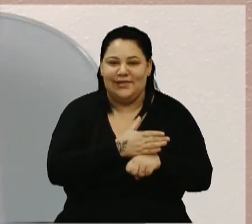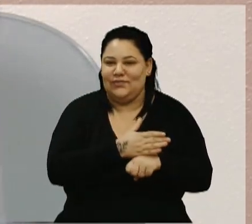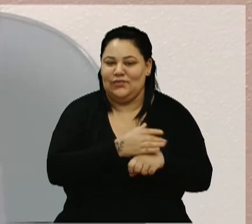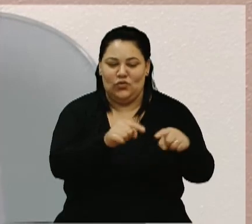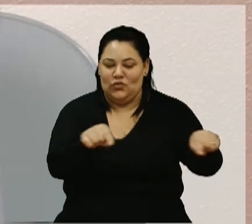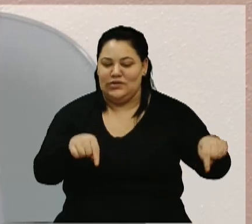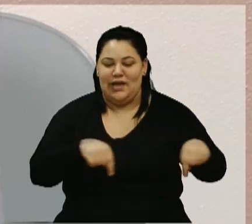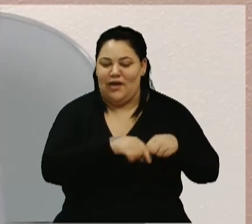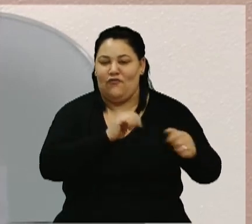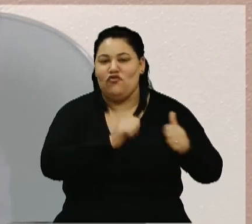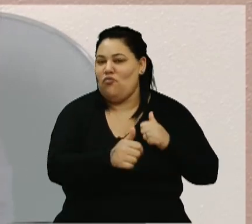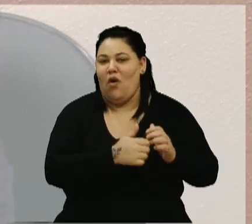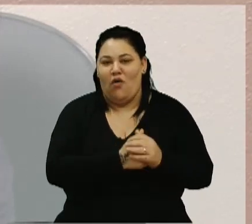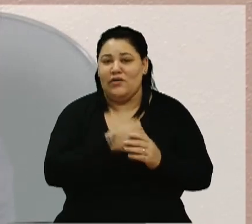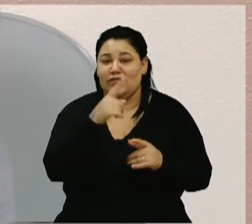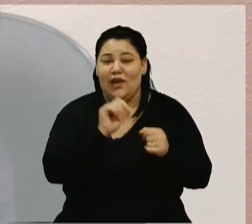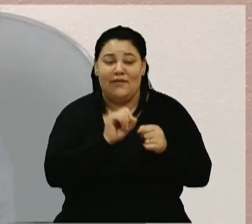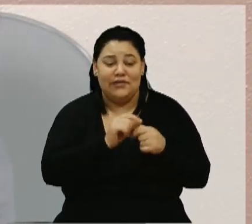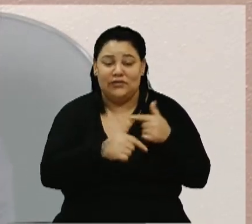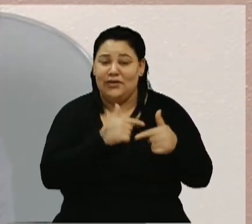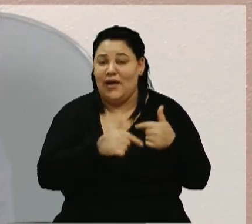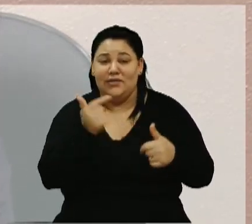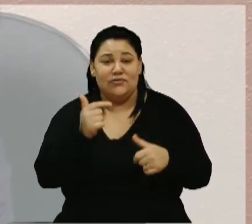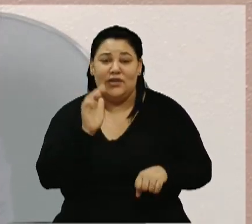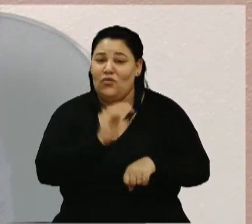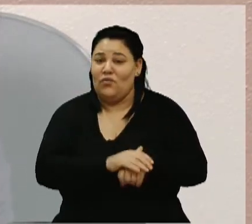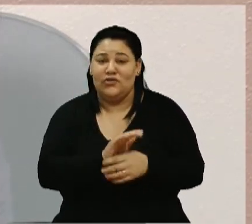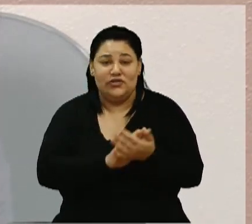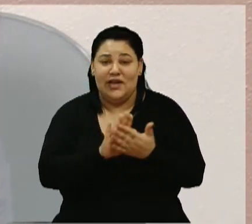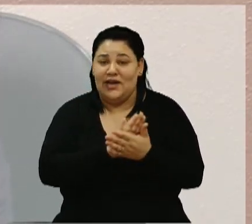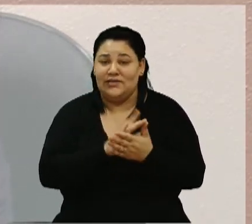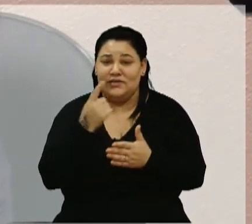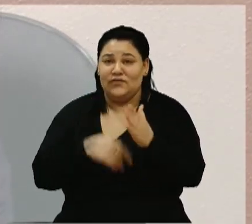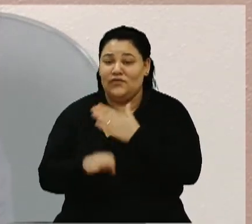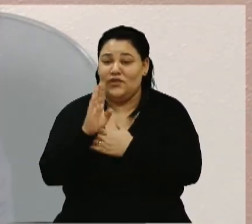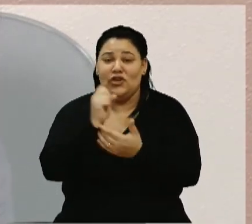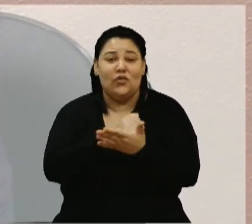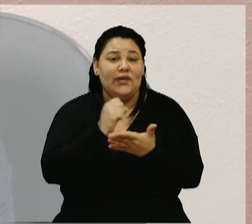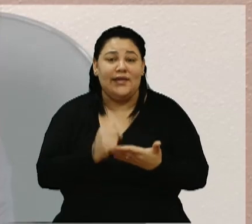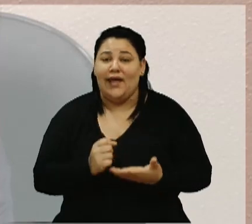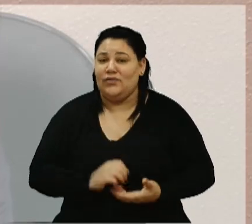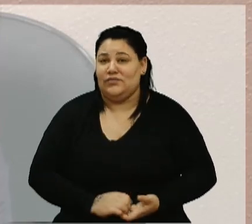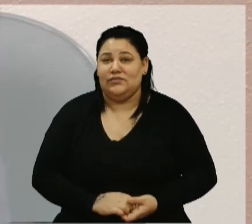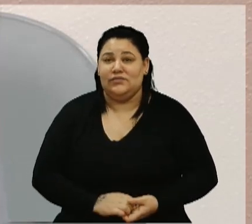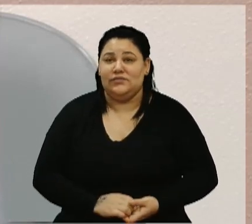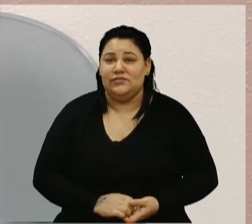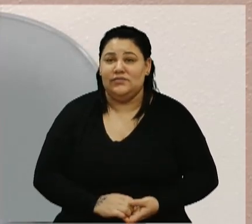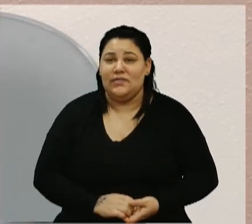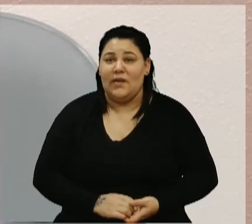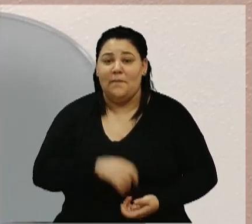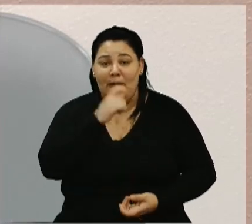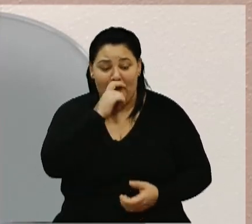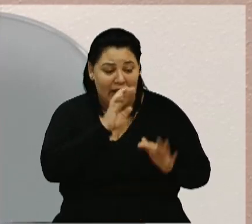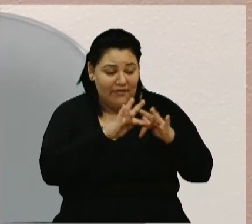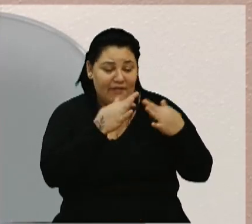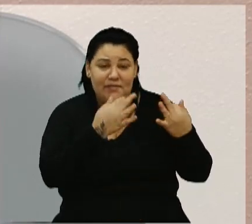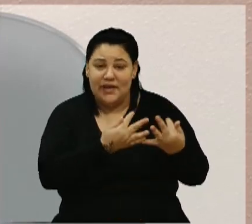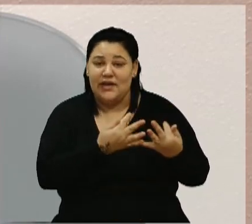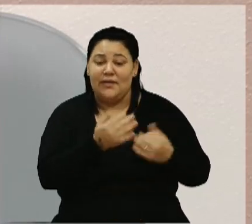o serviço. Eles não têm culpa. Eles foram a Brasília contratados. São pais de famílias que